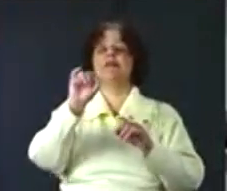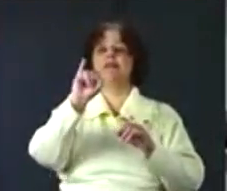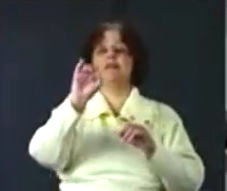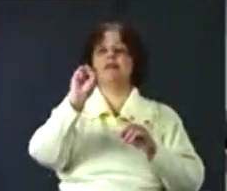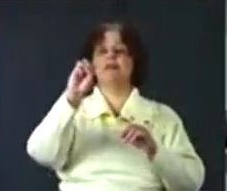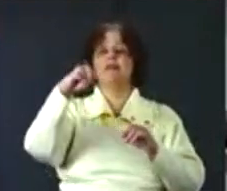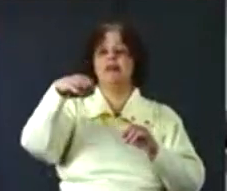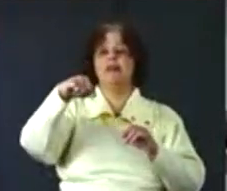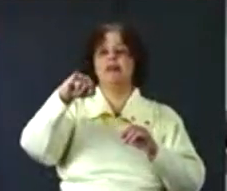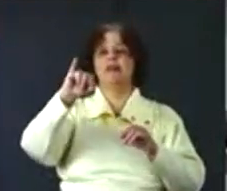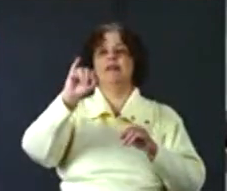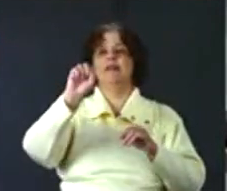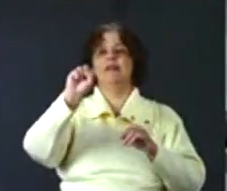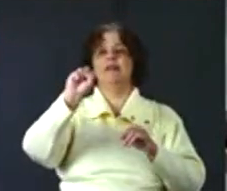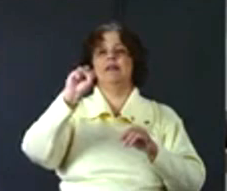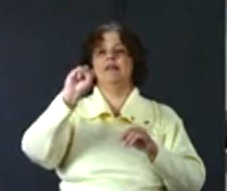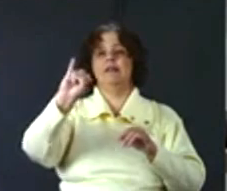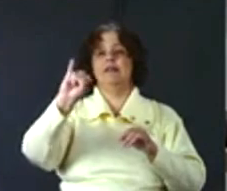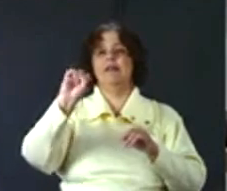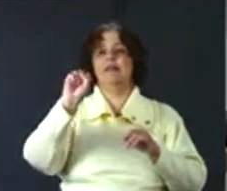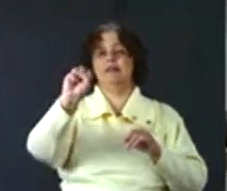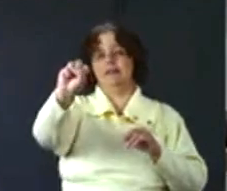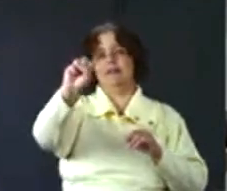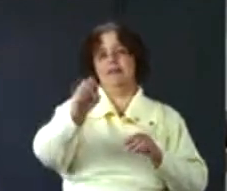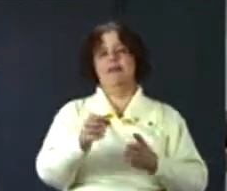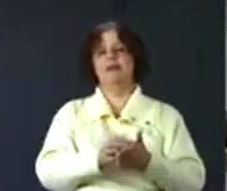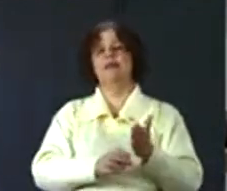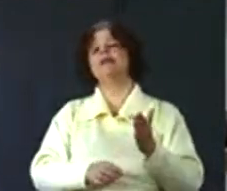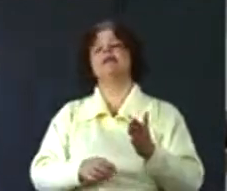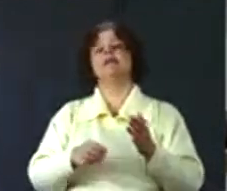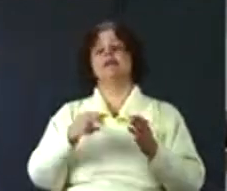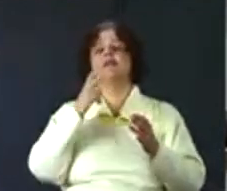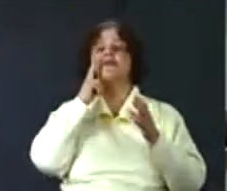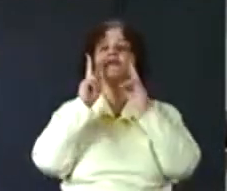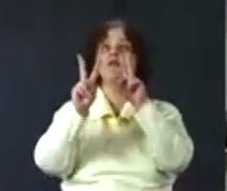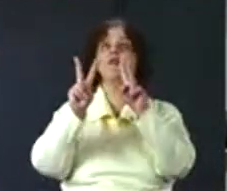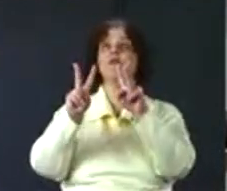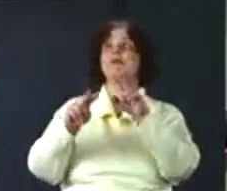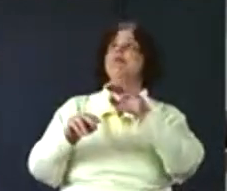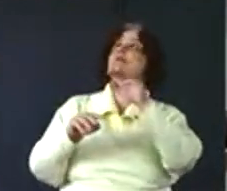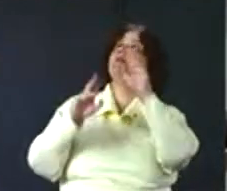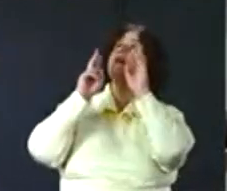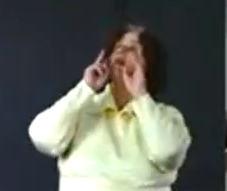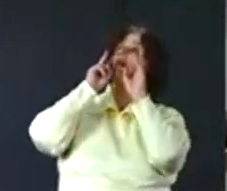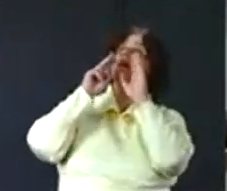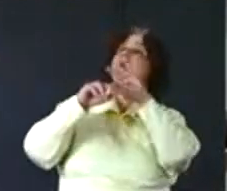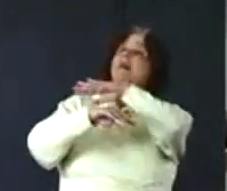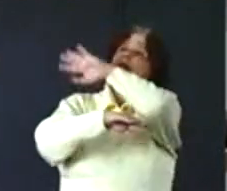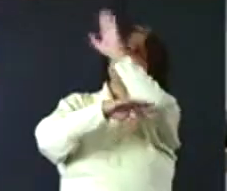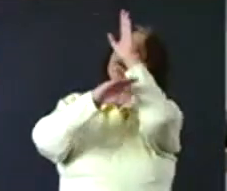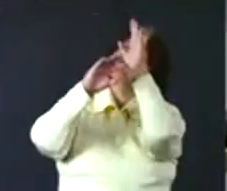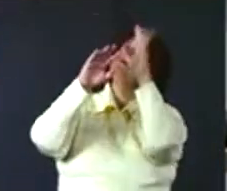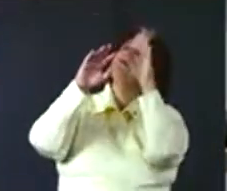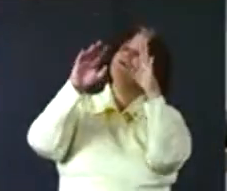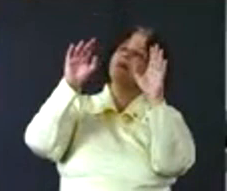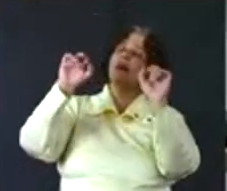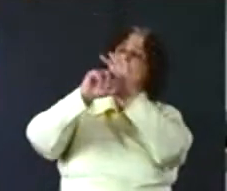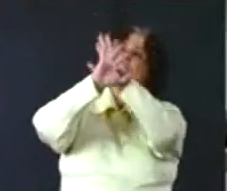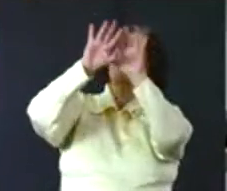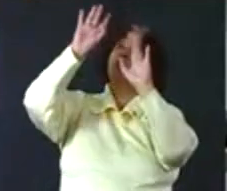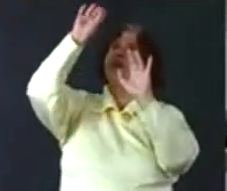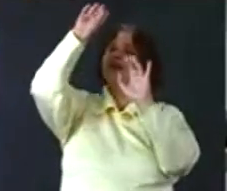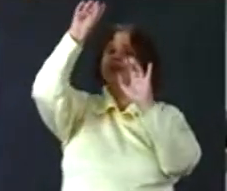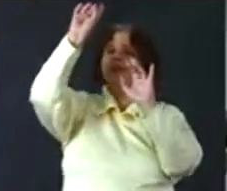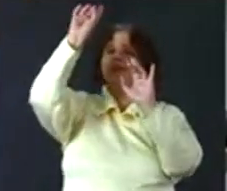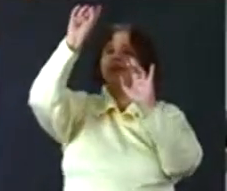de Daniel, que ao contemplar a majestade do Senhor, caem prostrados em terra, ante a glória exuberante do